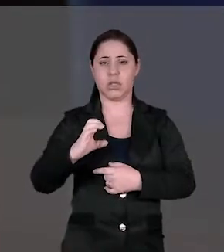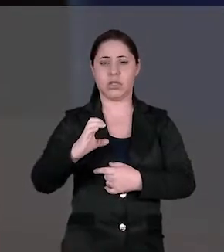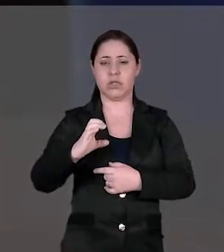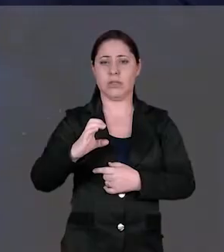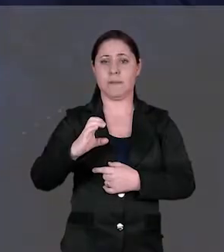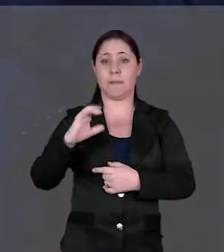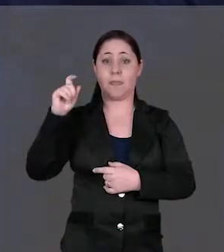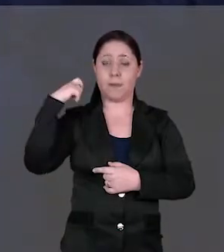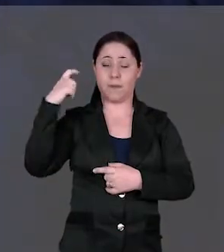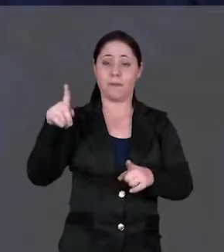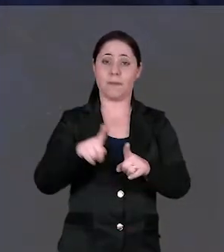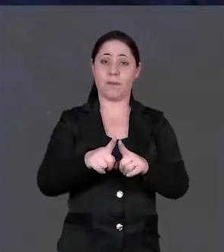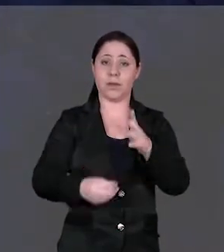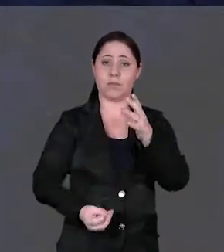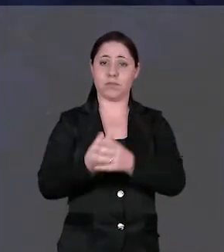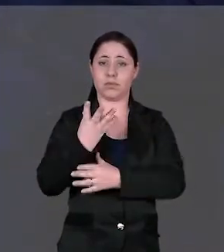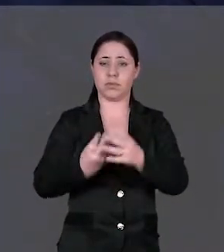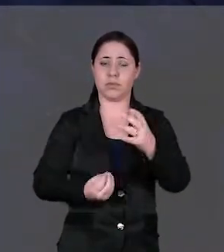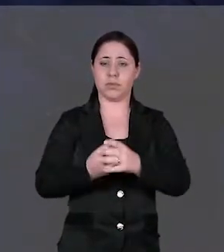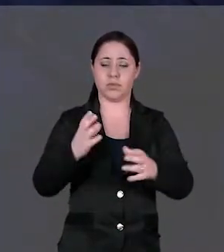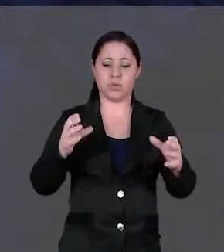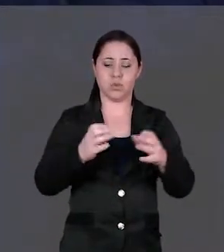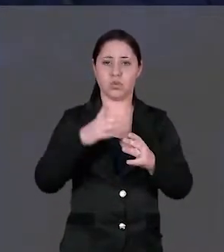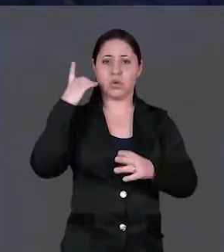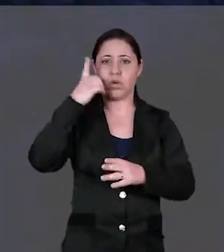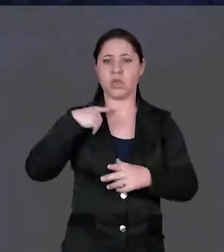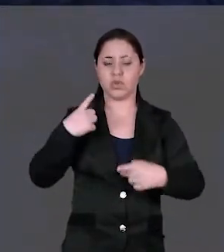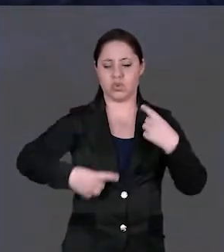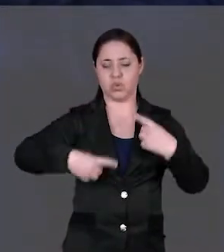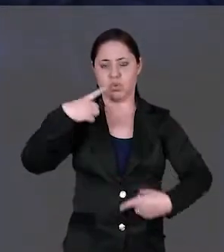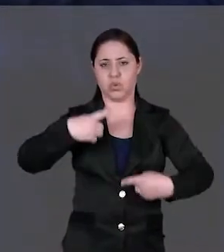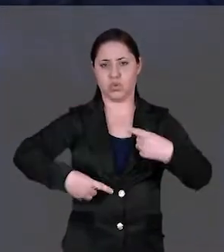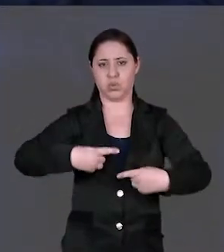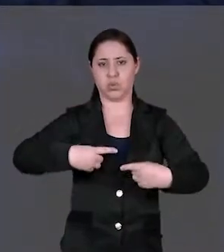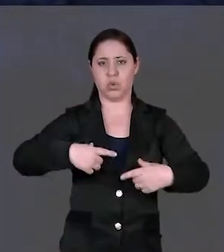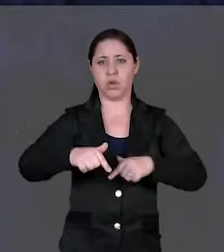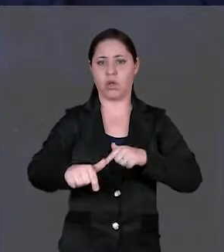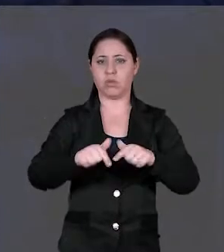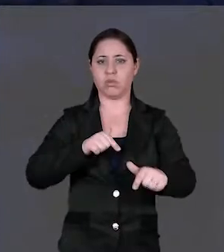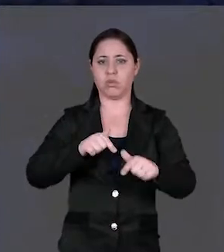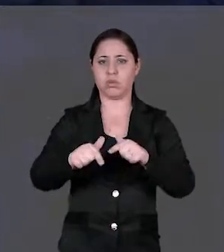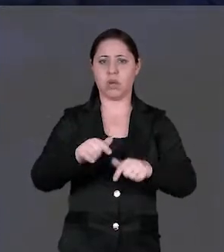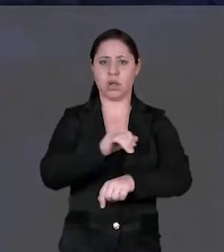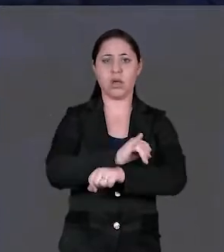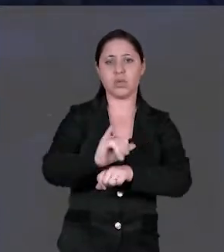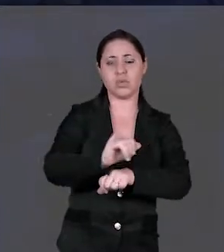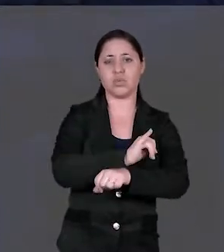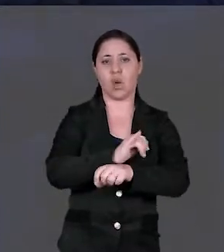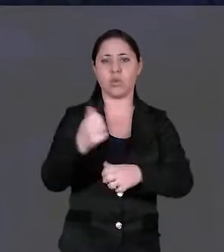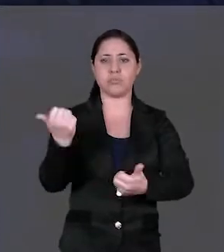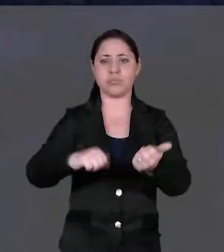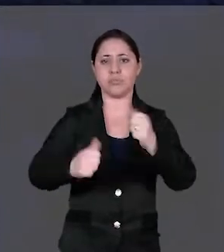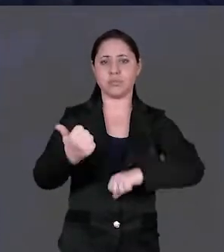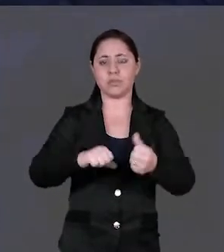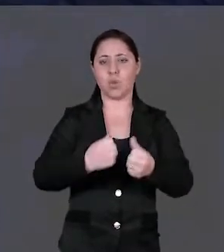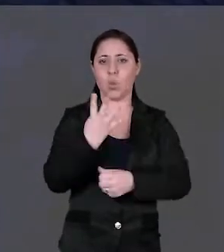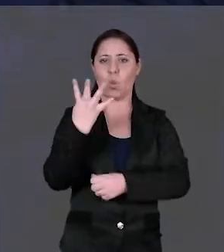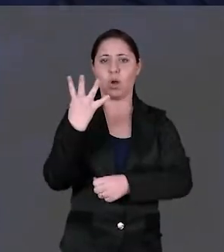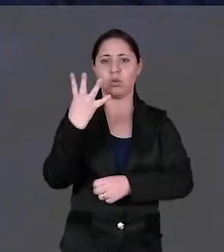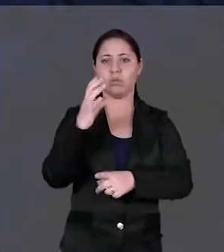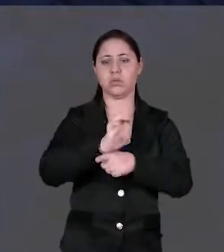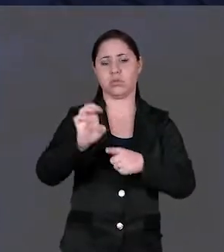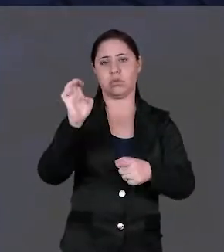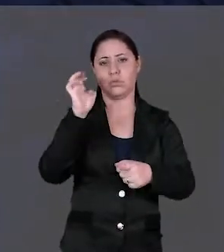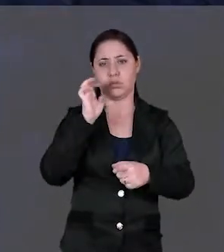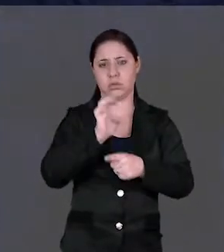estados do Sul. Bem, o Parlasul é um parlamento criado por deputados desses 4 estados, Mato Grosso do Sul, Paraná, Santa Catarina e